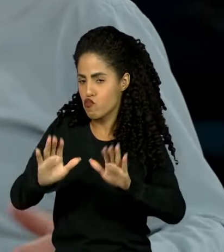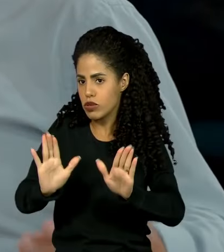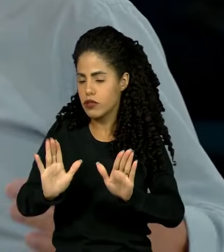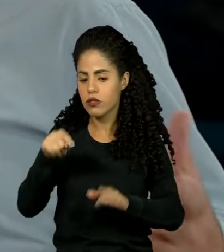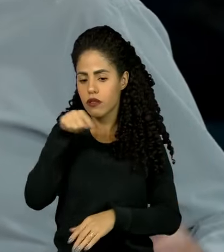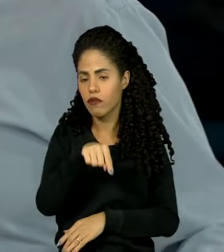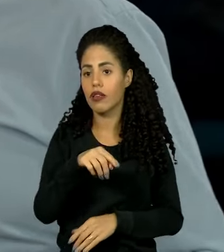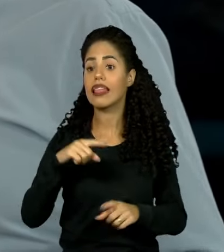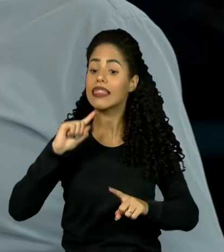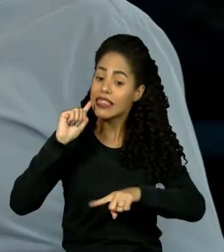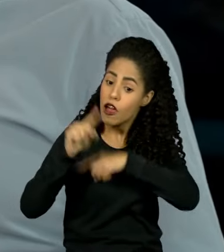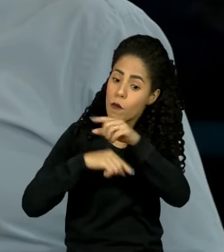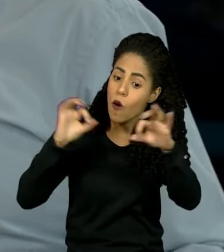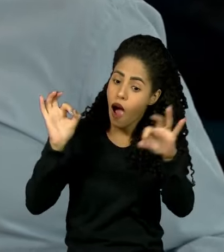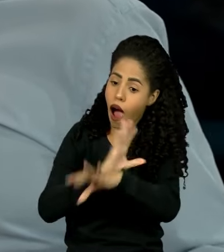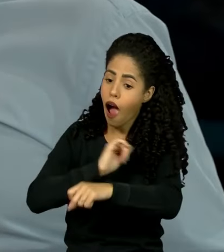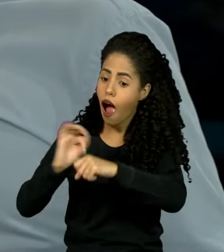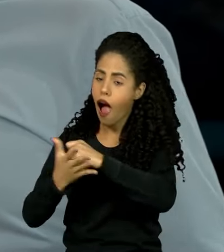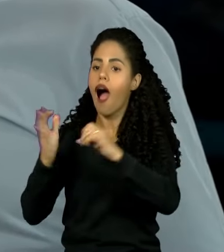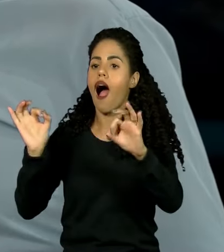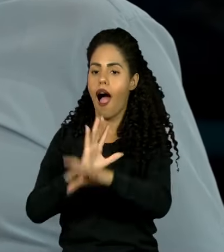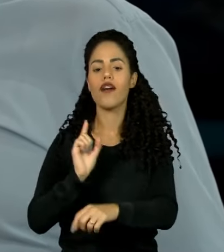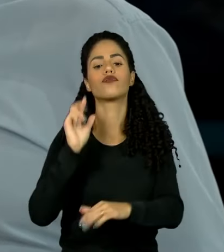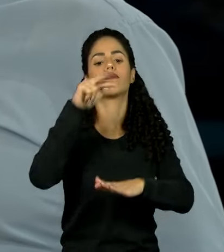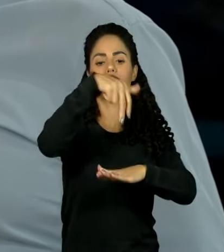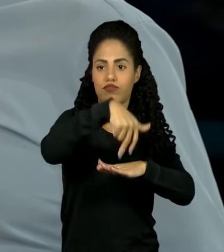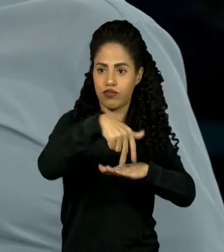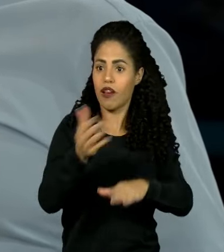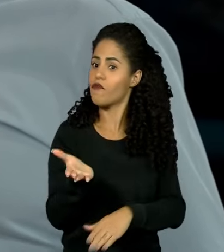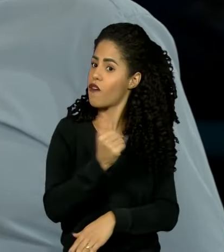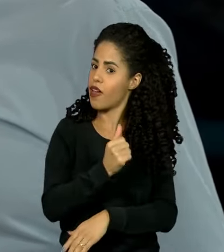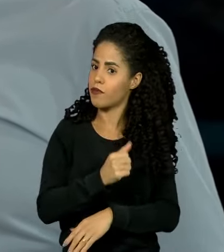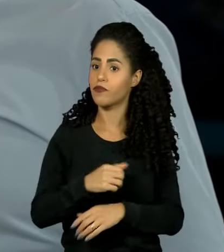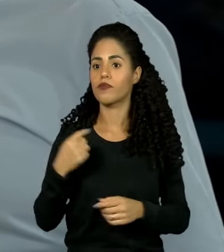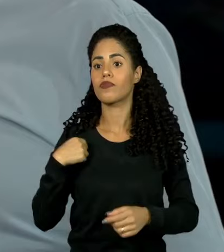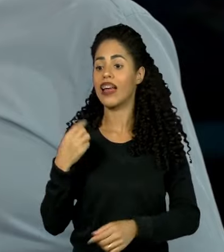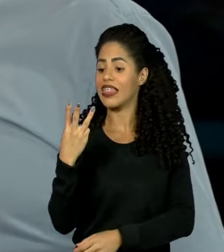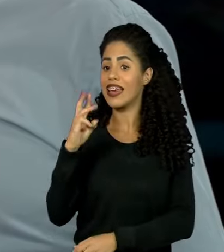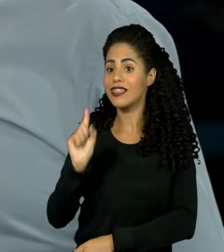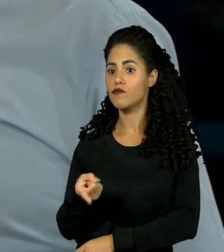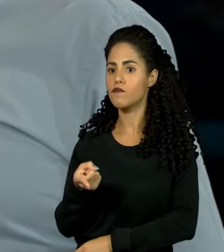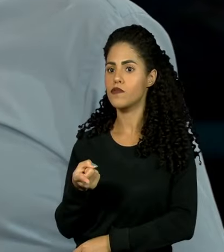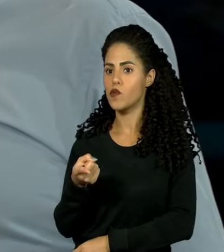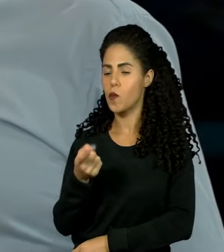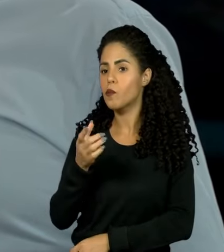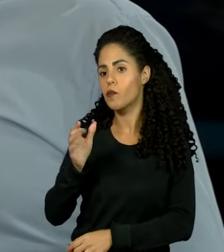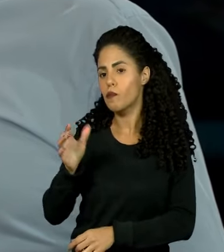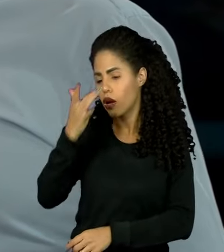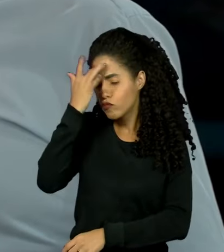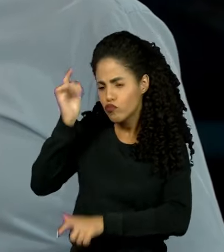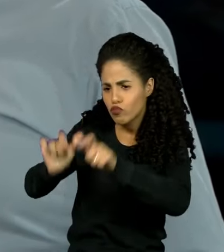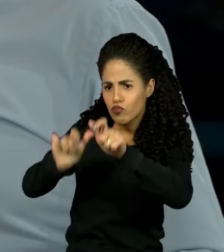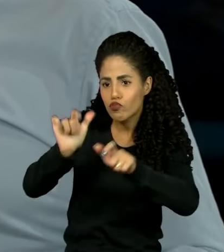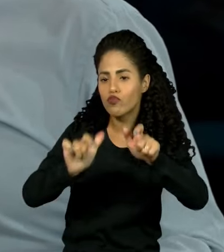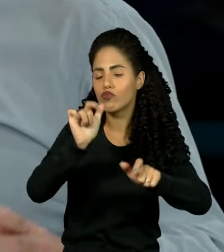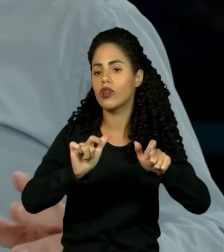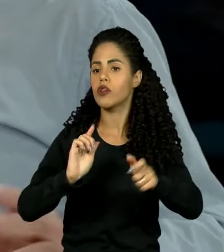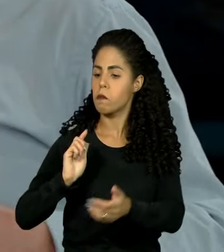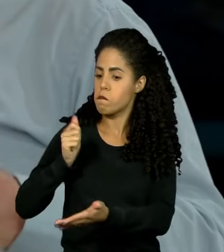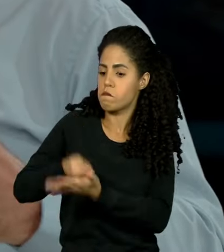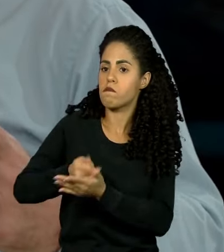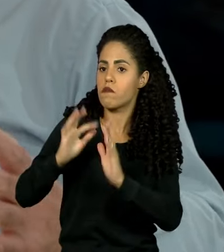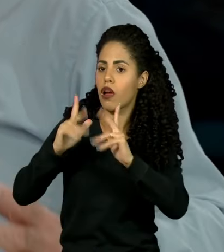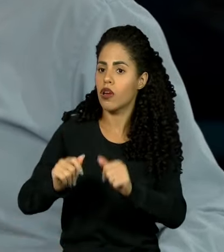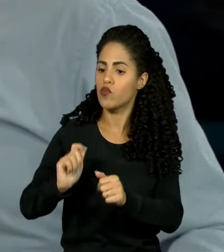dentro do que havia sido combinado e assim foi feito com 3.000 foram 3.000 apresentações